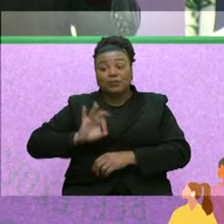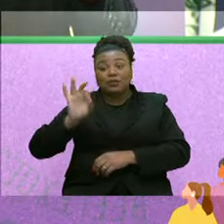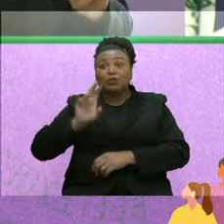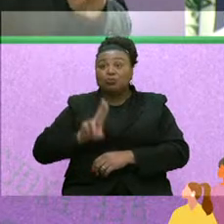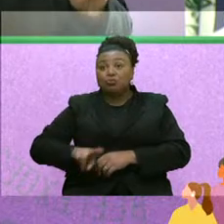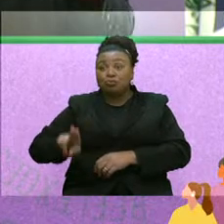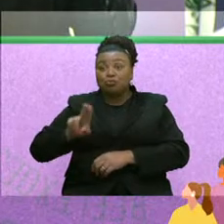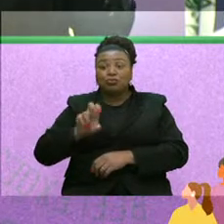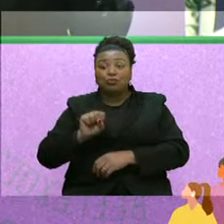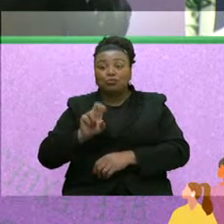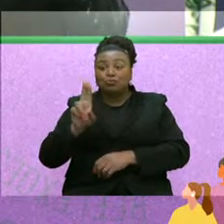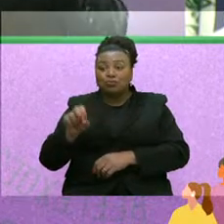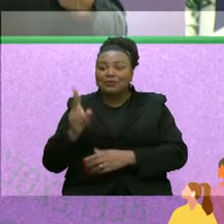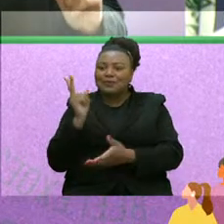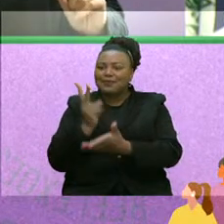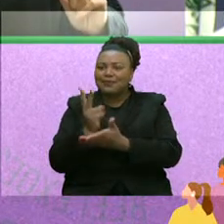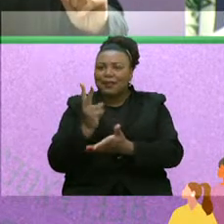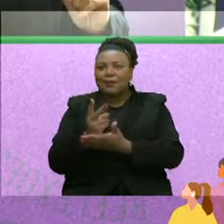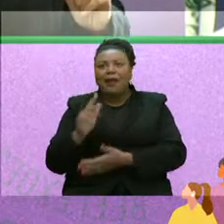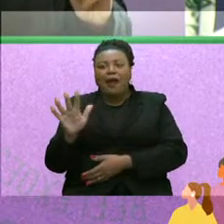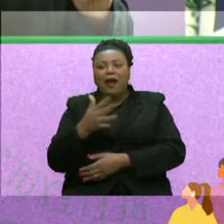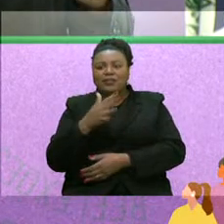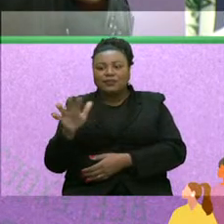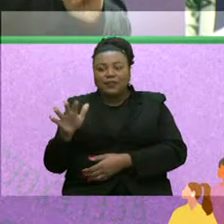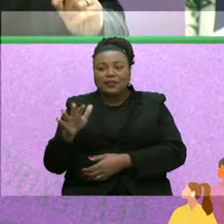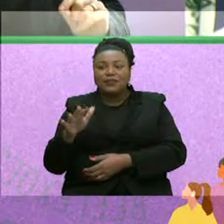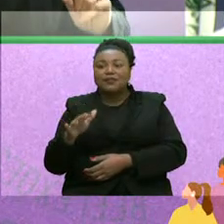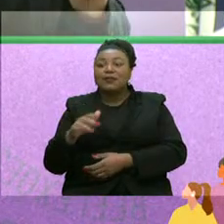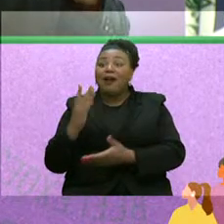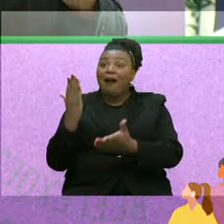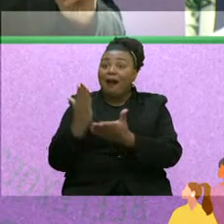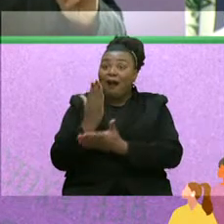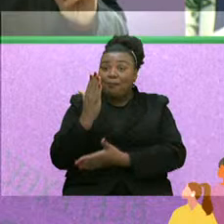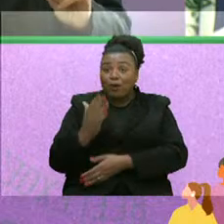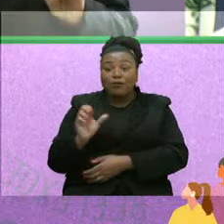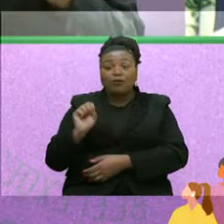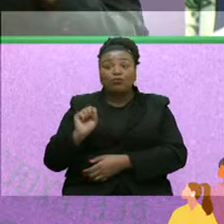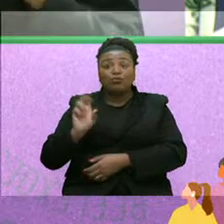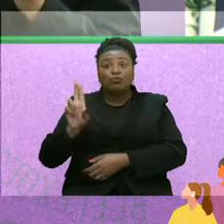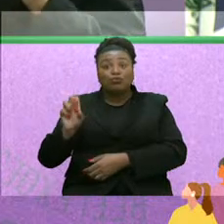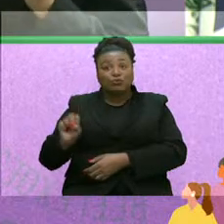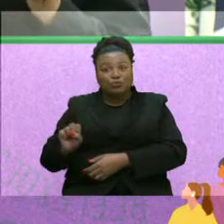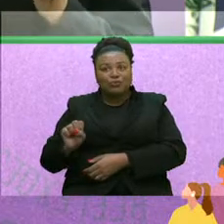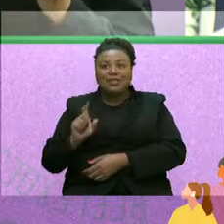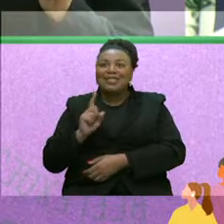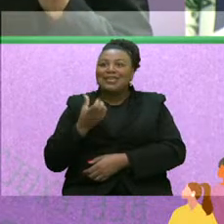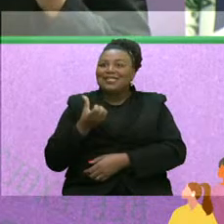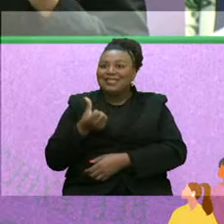SUS sempre ou que usam eventualmente aprovam o SUS.